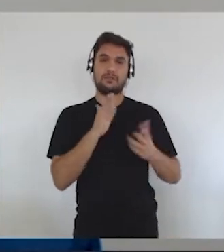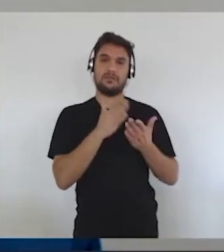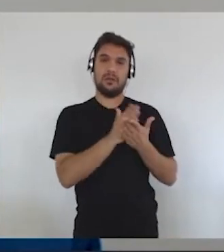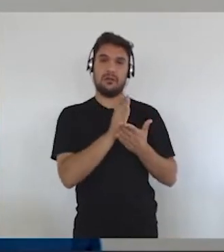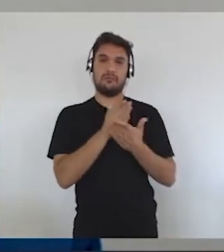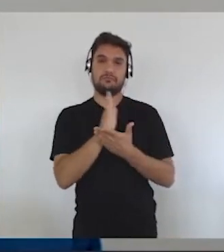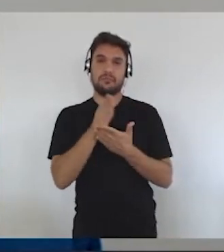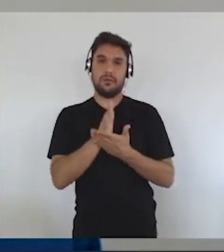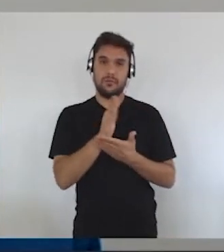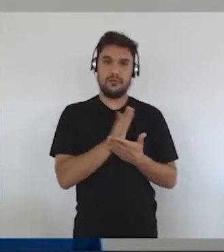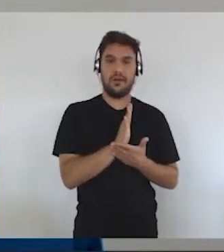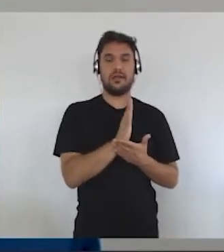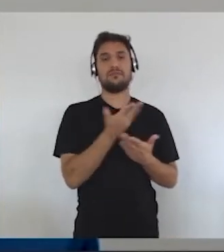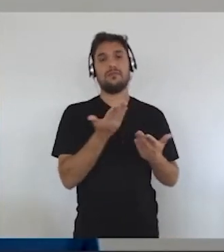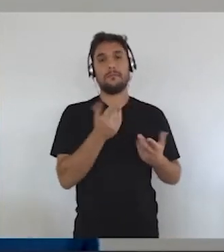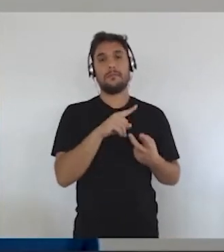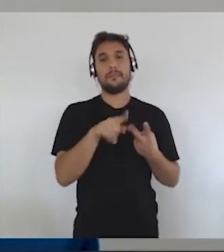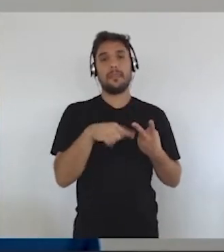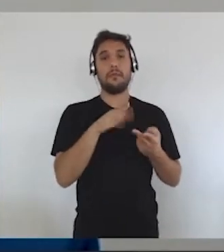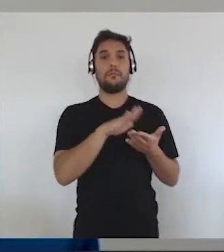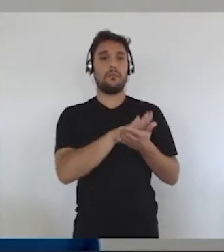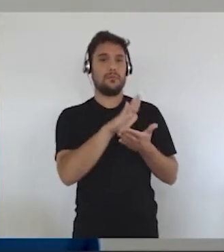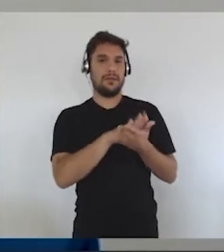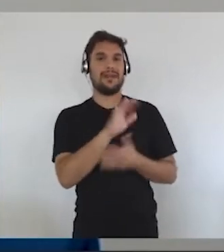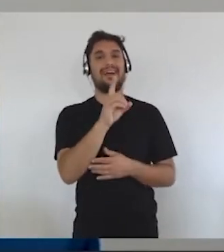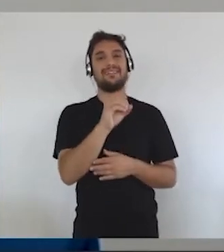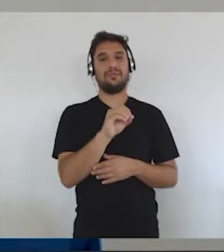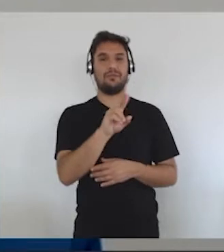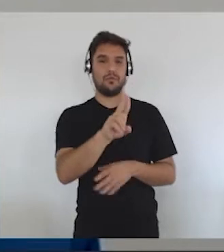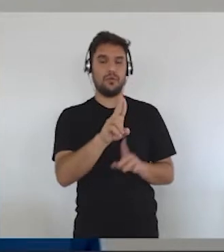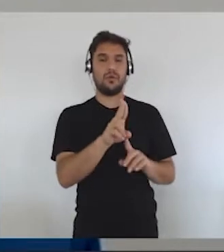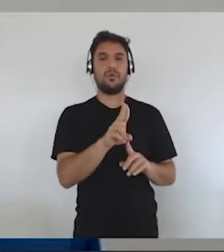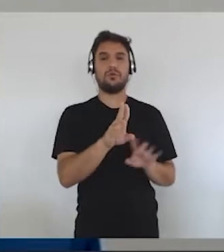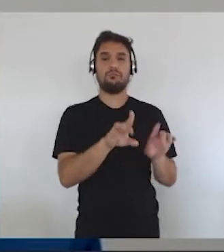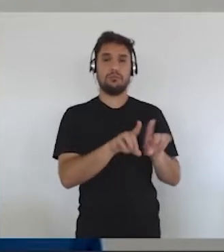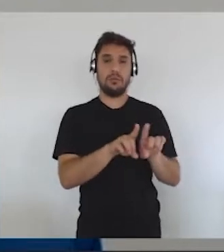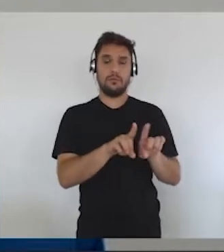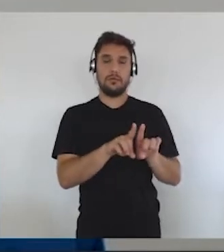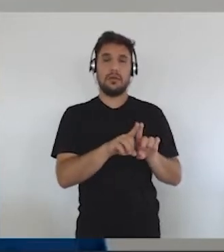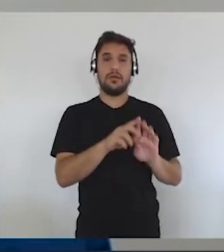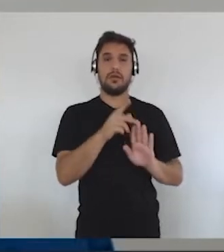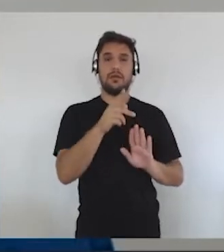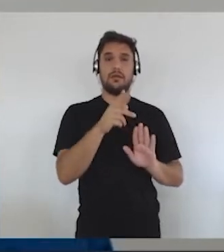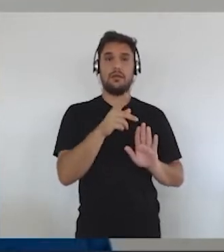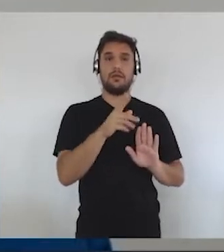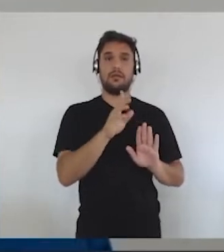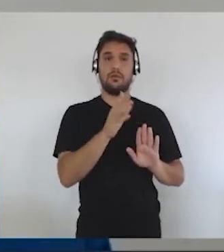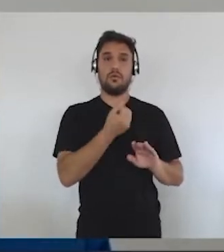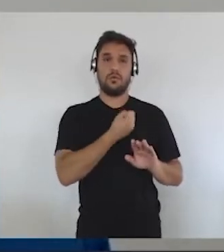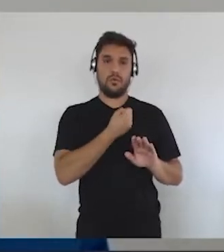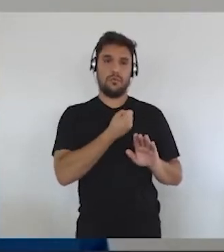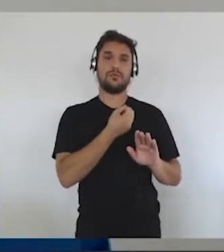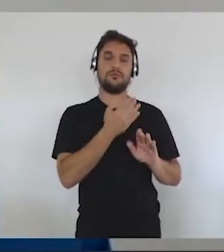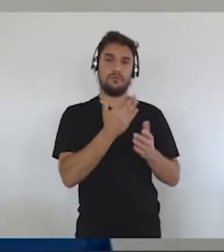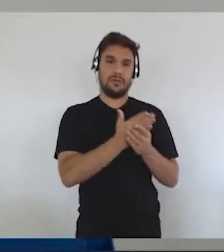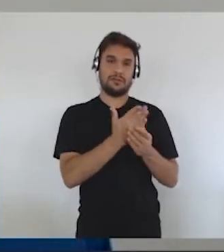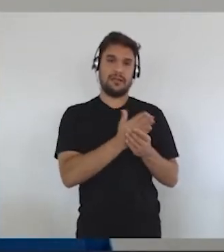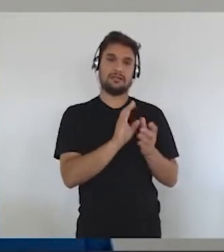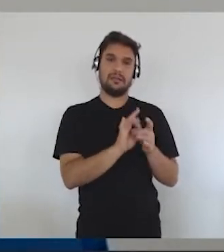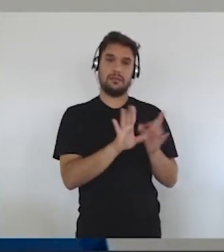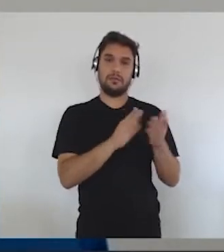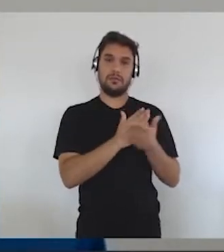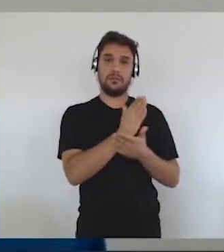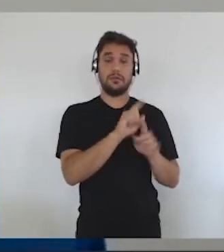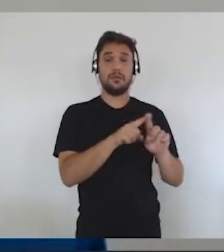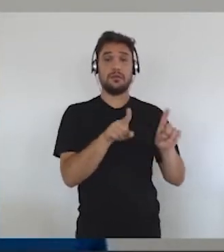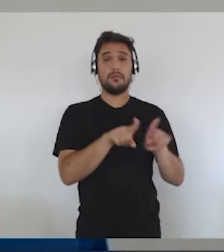pelas autoridades competentes, publicada em Diário Oficial a portaria que concedeu o afastamento, dando um termo